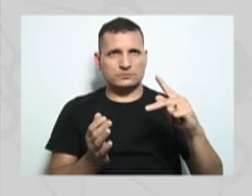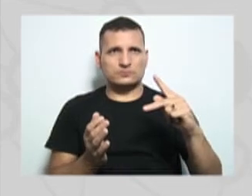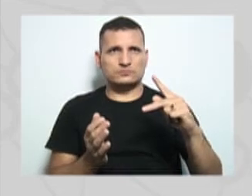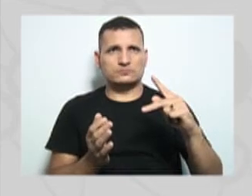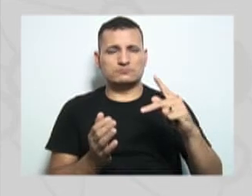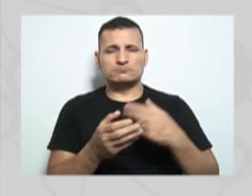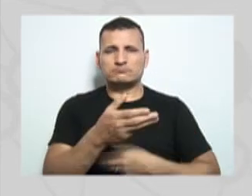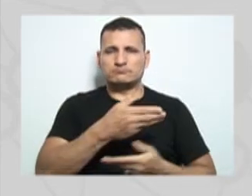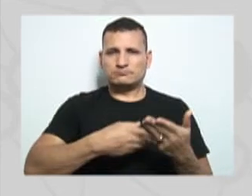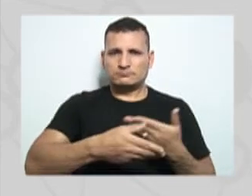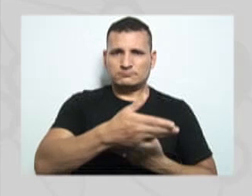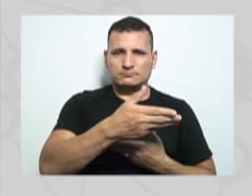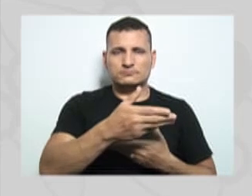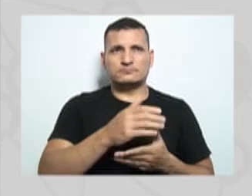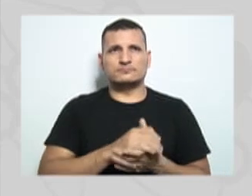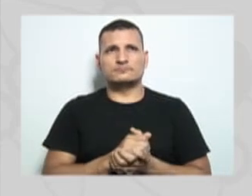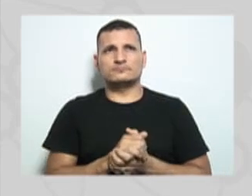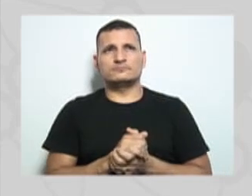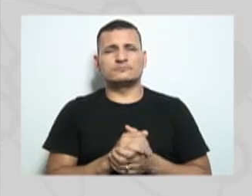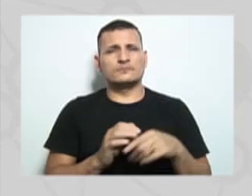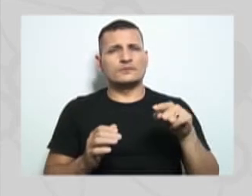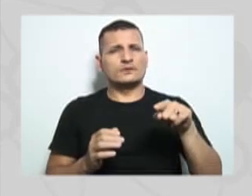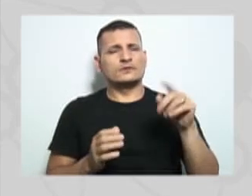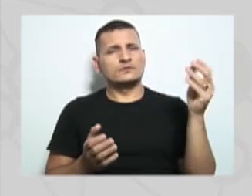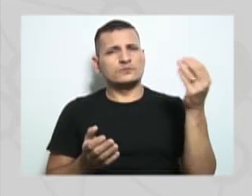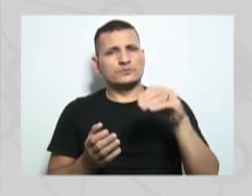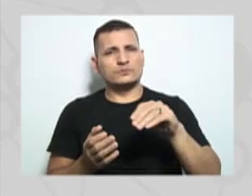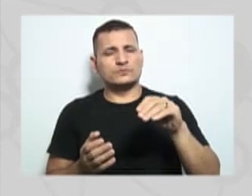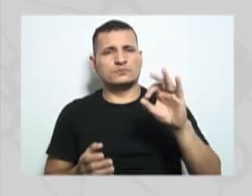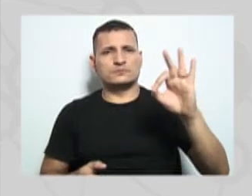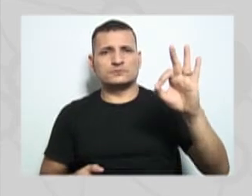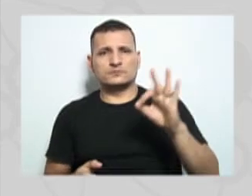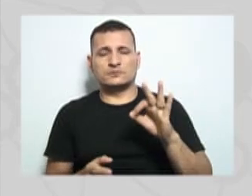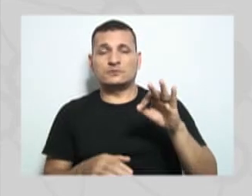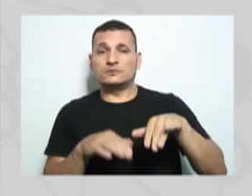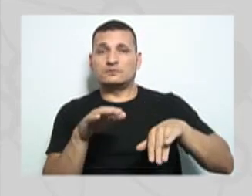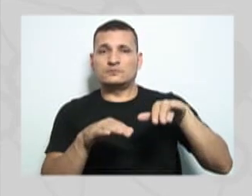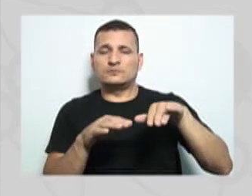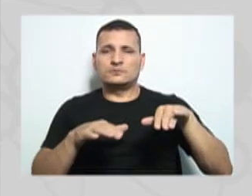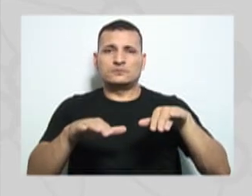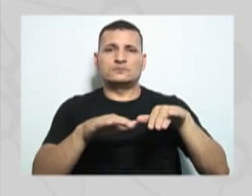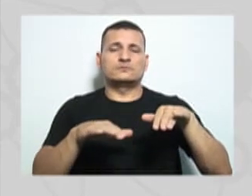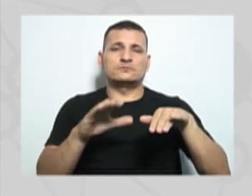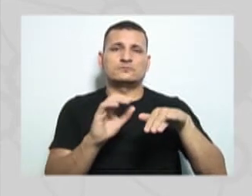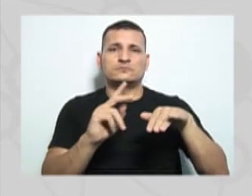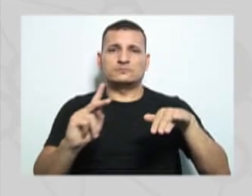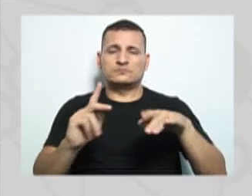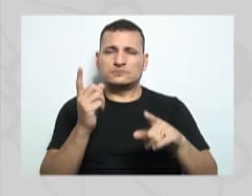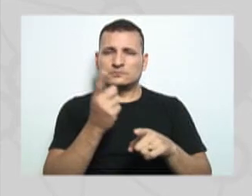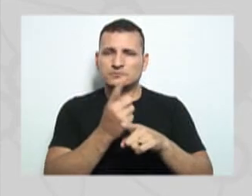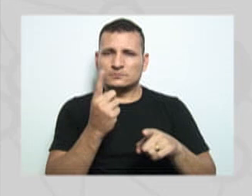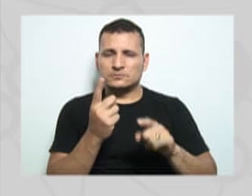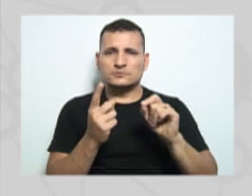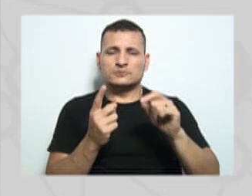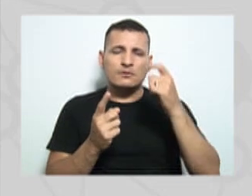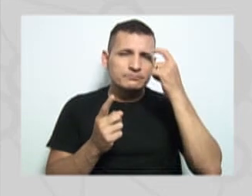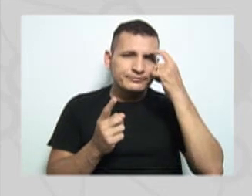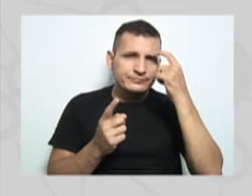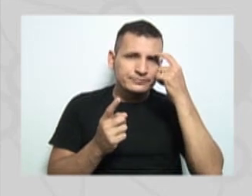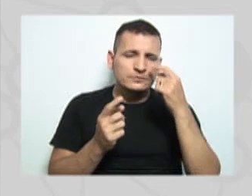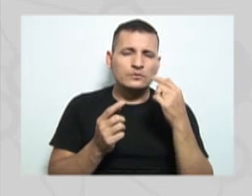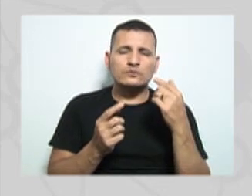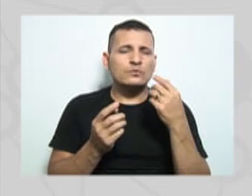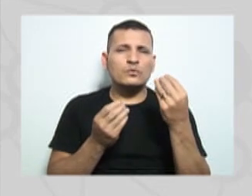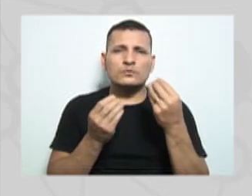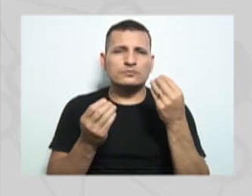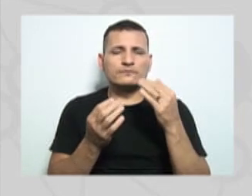aplicamos um percentual conforme o ramo de cooperativa. Identificamos a presunção